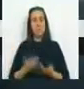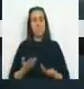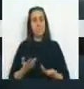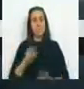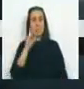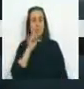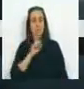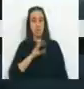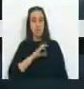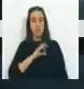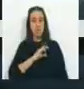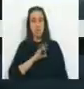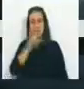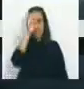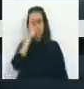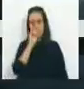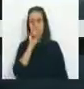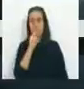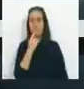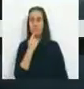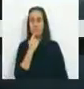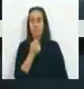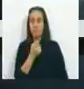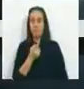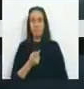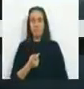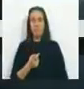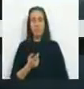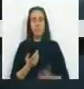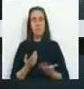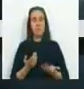A Sra. Ministra disse que,